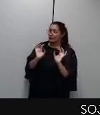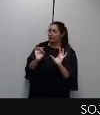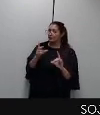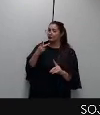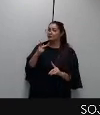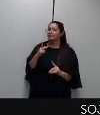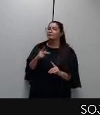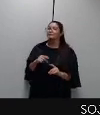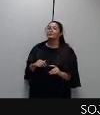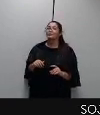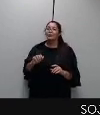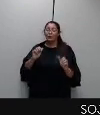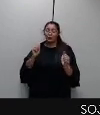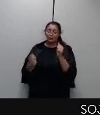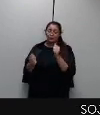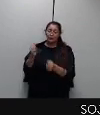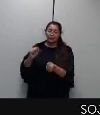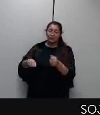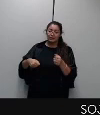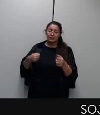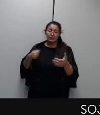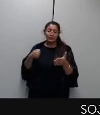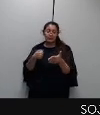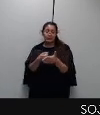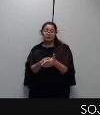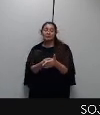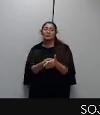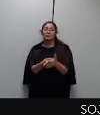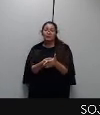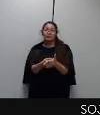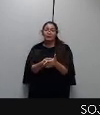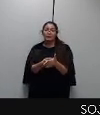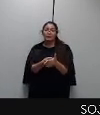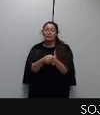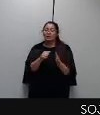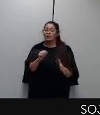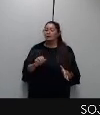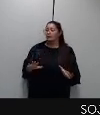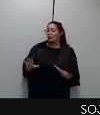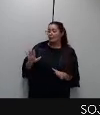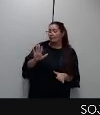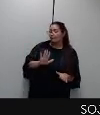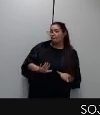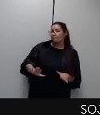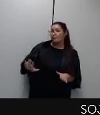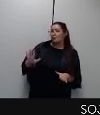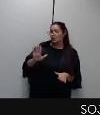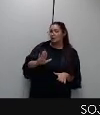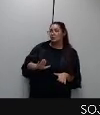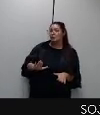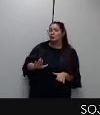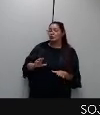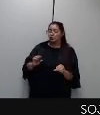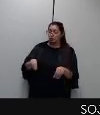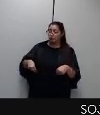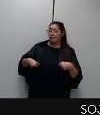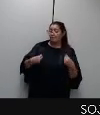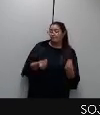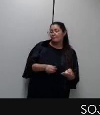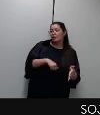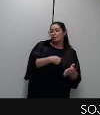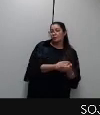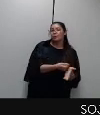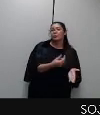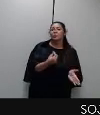que foi o causador do atropelamento que era do município já no caso foi determinado a indenização isso aí